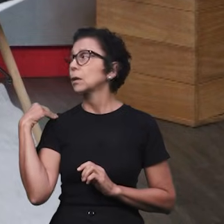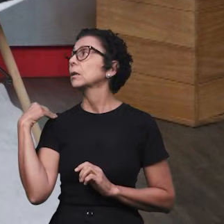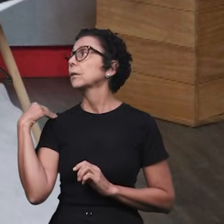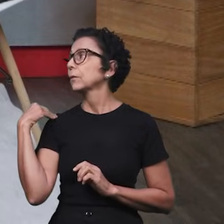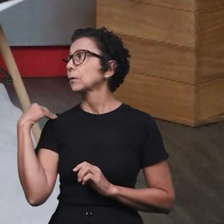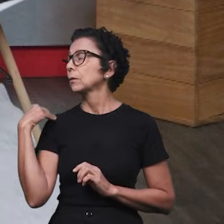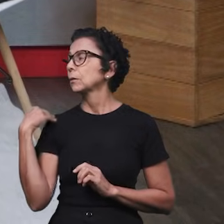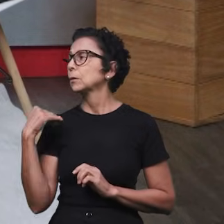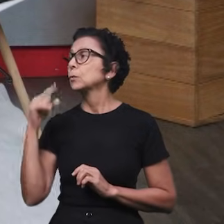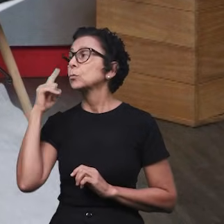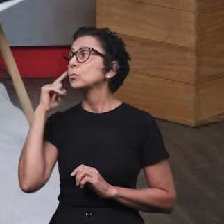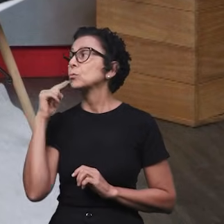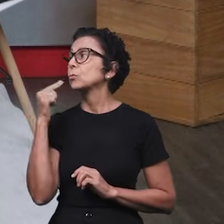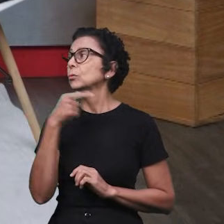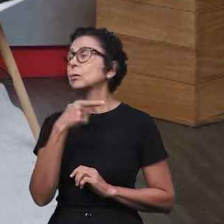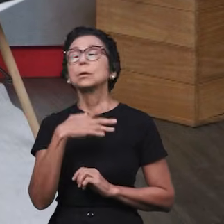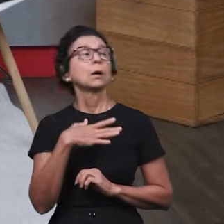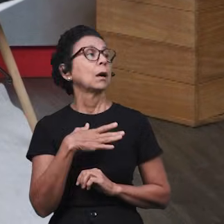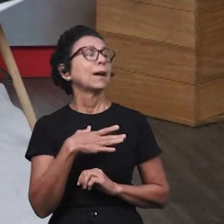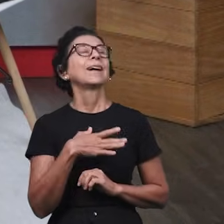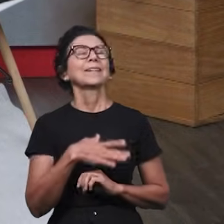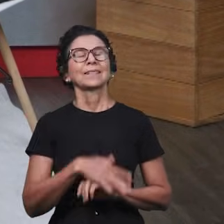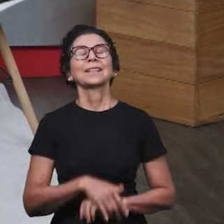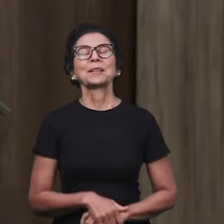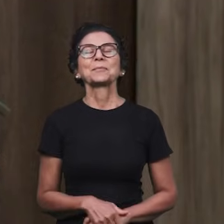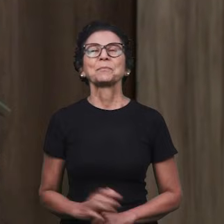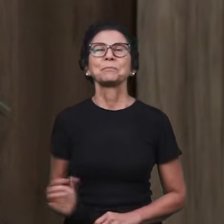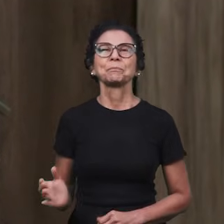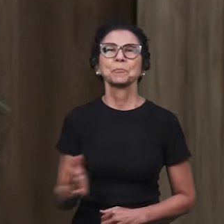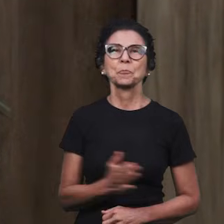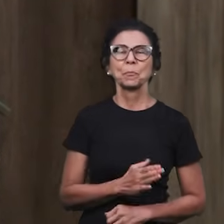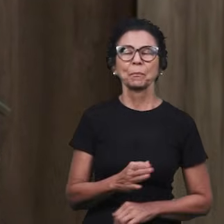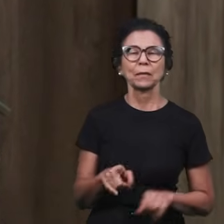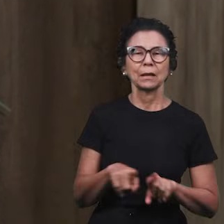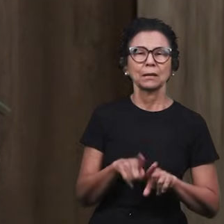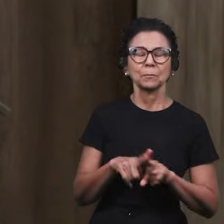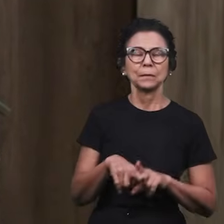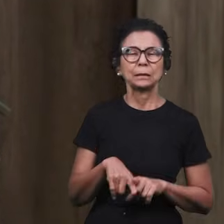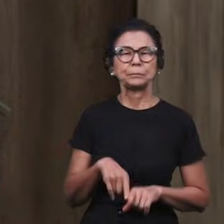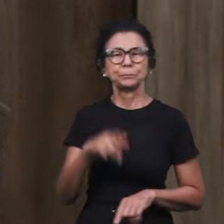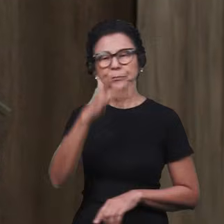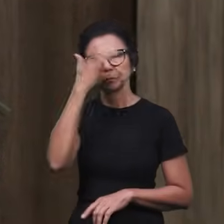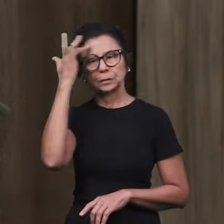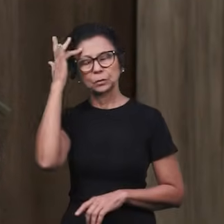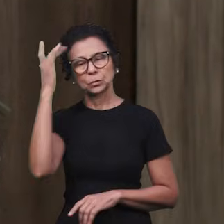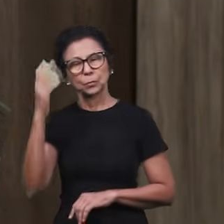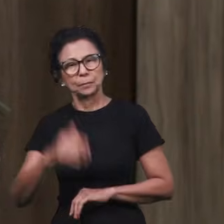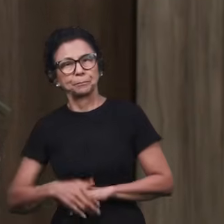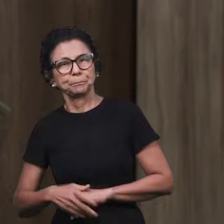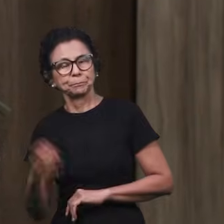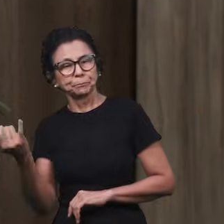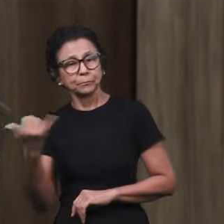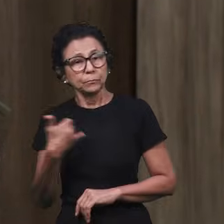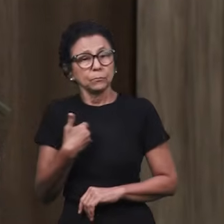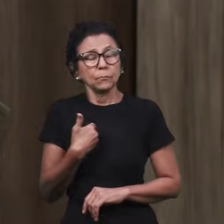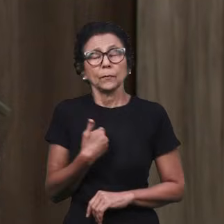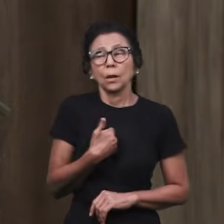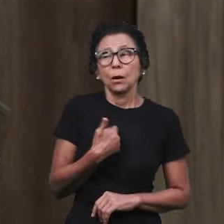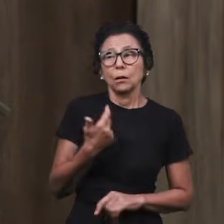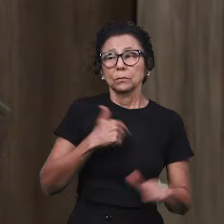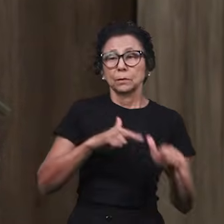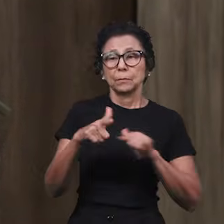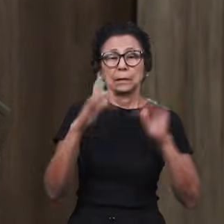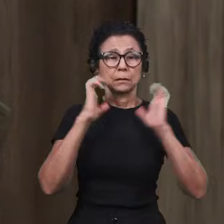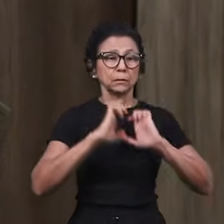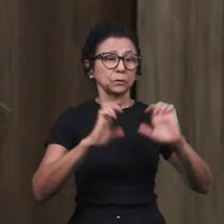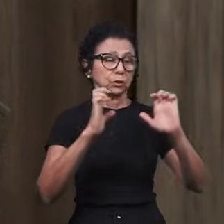tempos atrás, uma irmã, ela mandou mensagem, falou assim, Pri, eu vou trabalhar numa evangelização, só que eu não vou estar